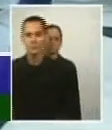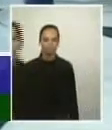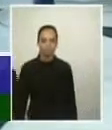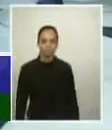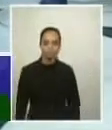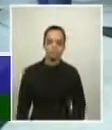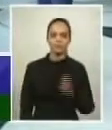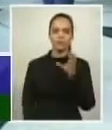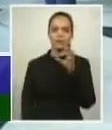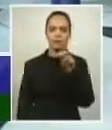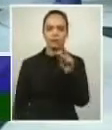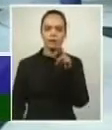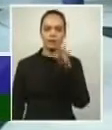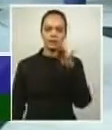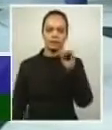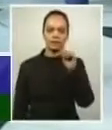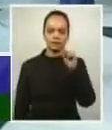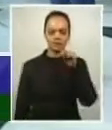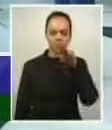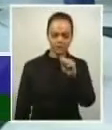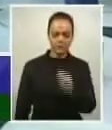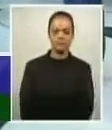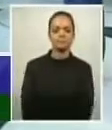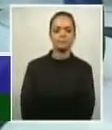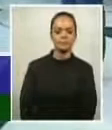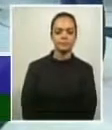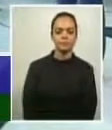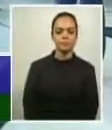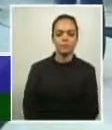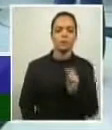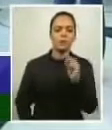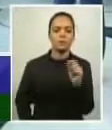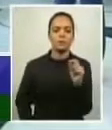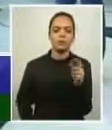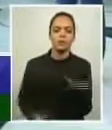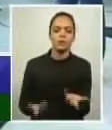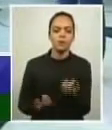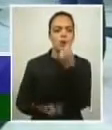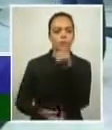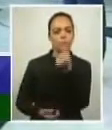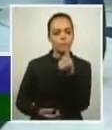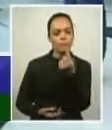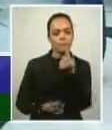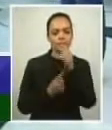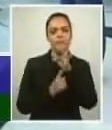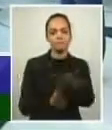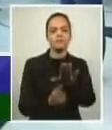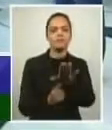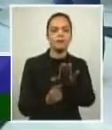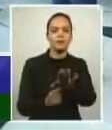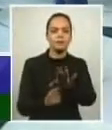movimento cartista e era o movimento era era uma das expressões